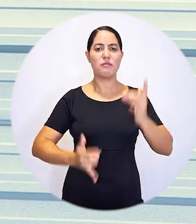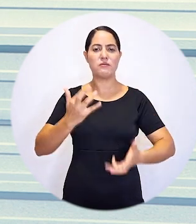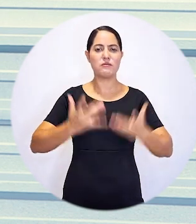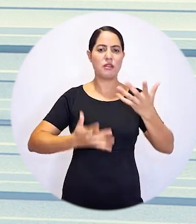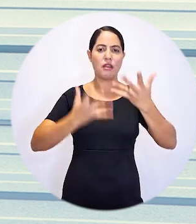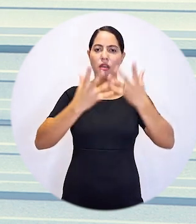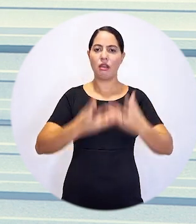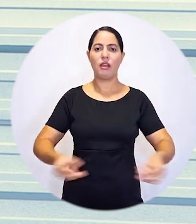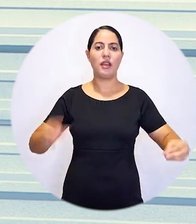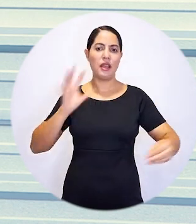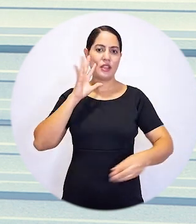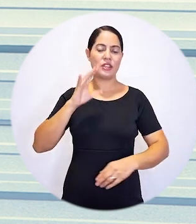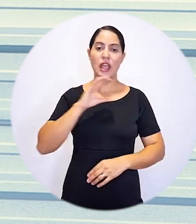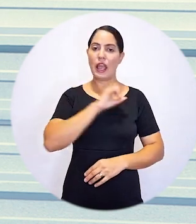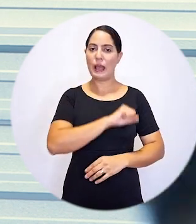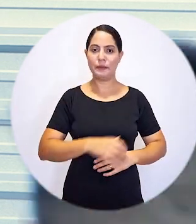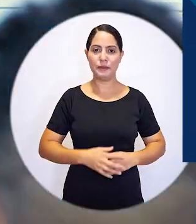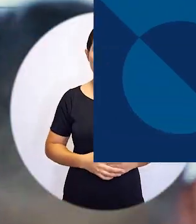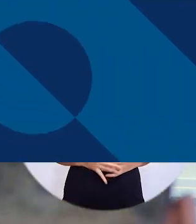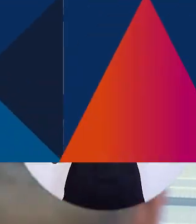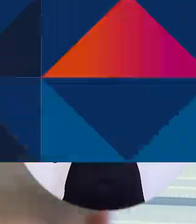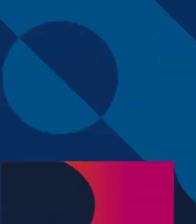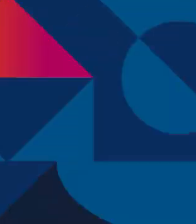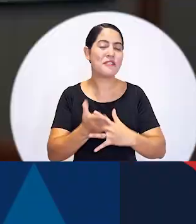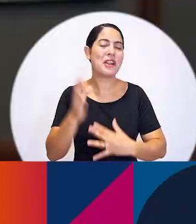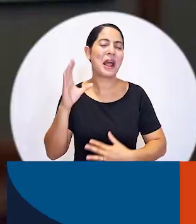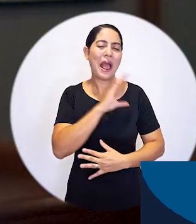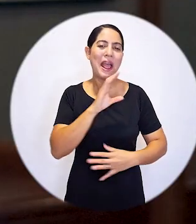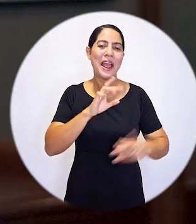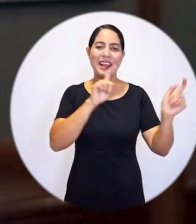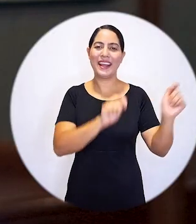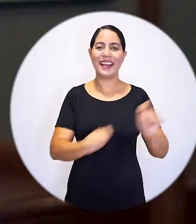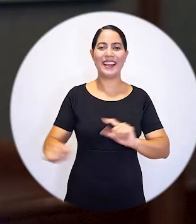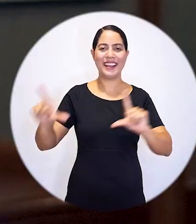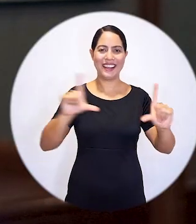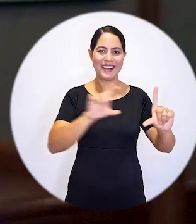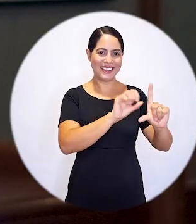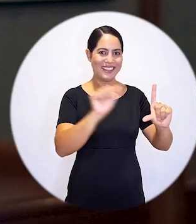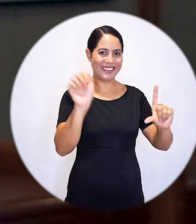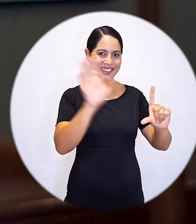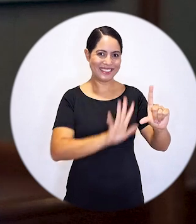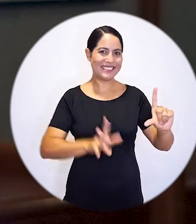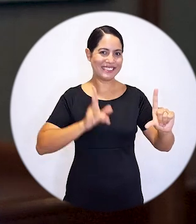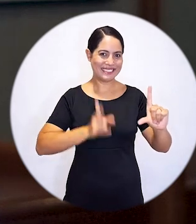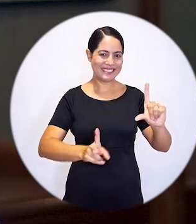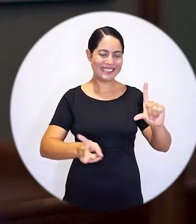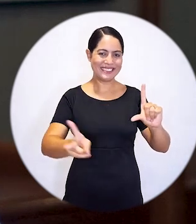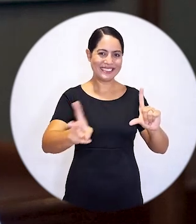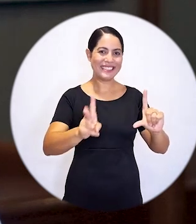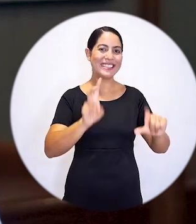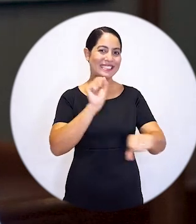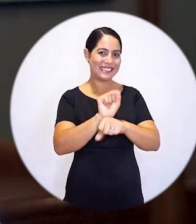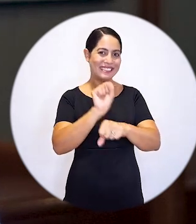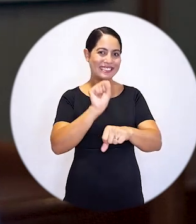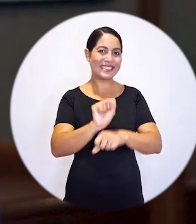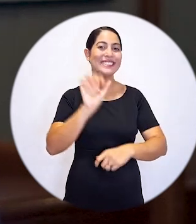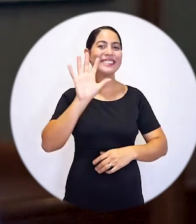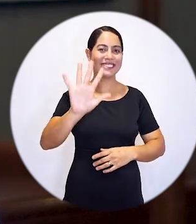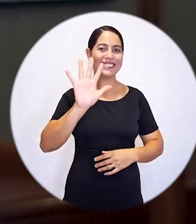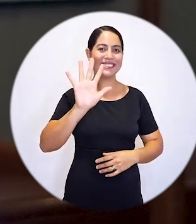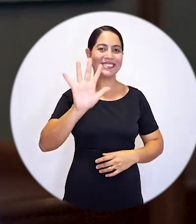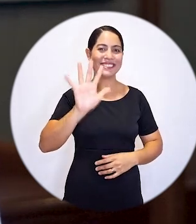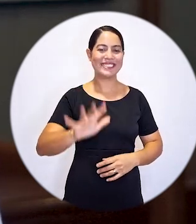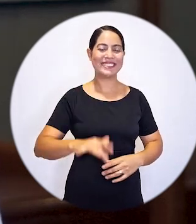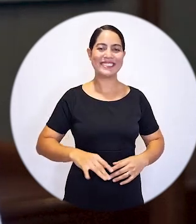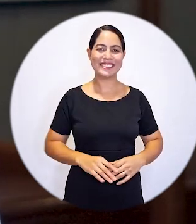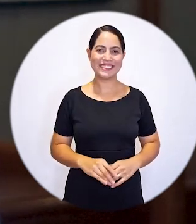aqui uma situação debelada de forma muito rápida. Agora nós vamos para um breve intervalo e voltamos na sequência com mais